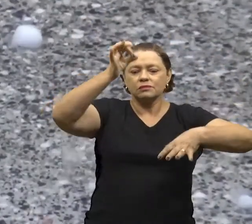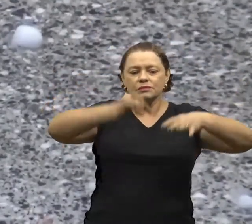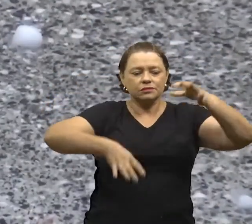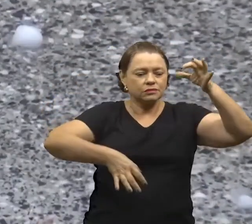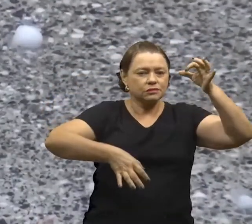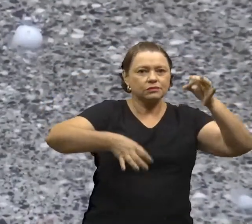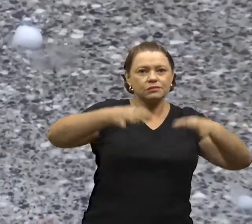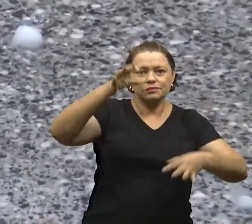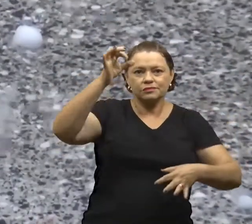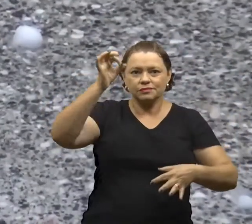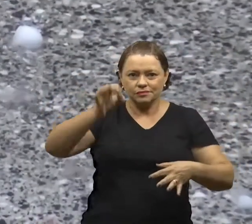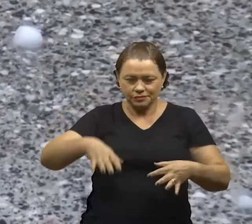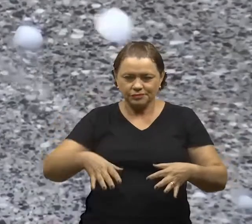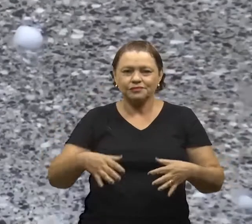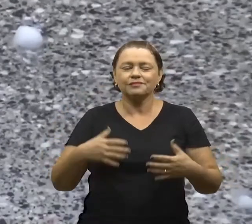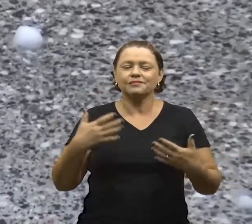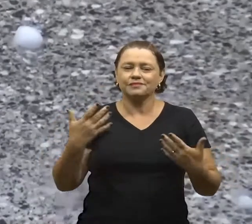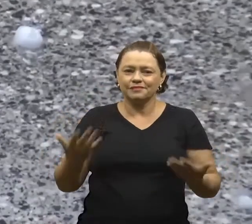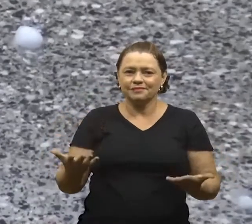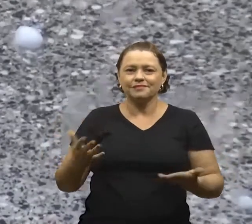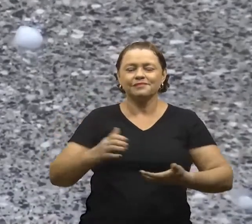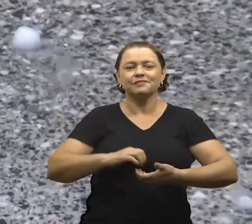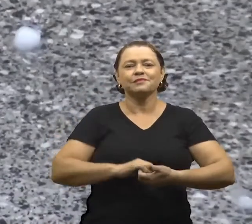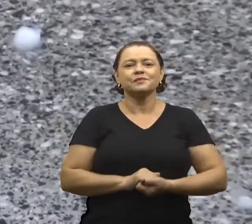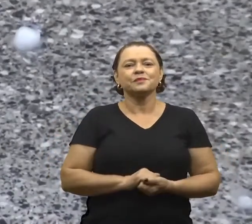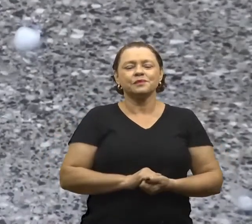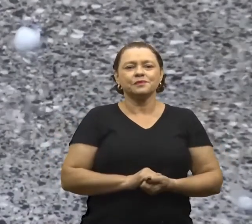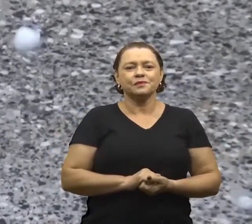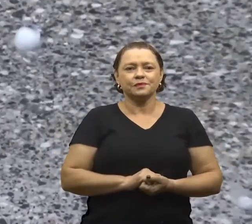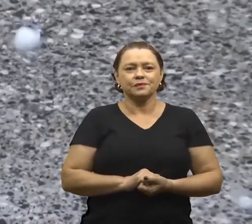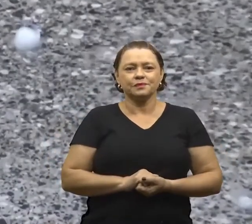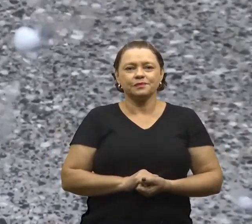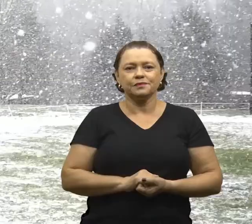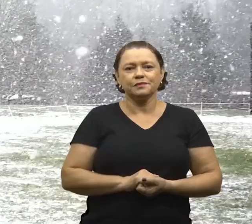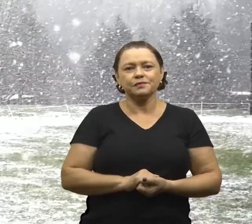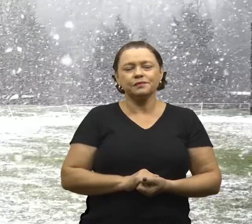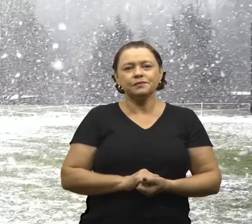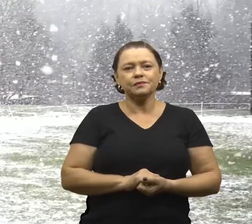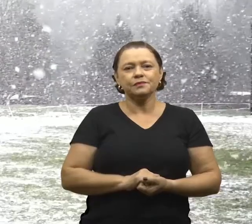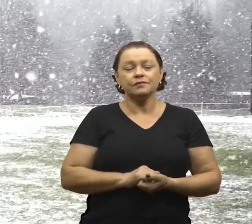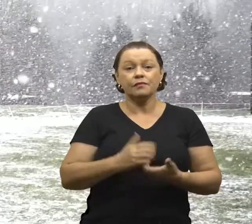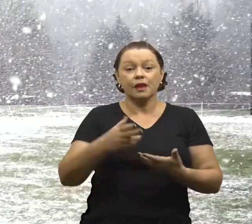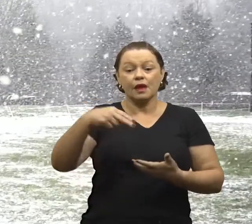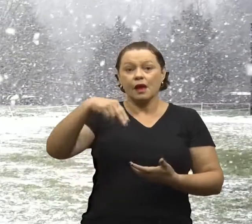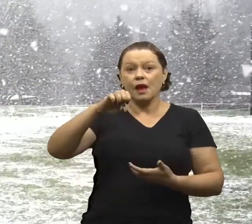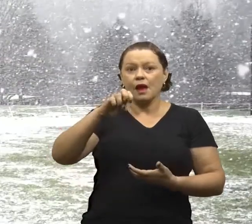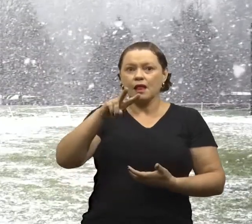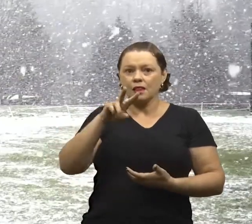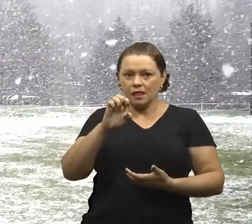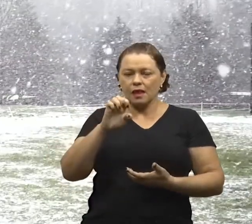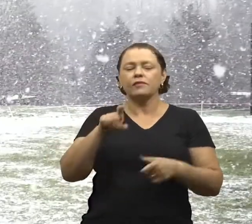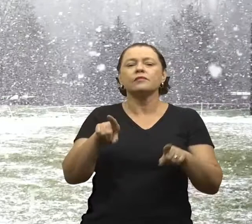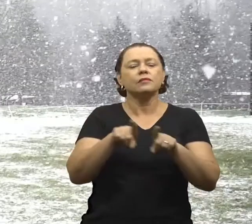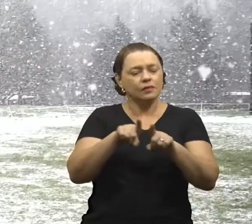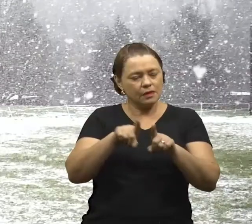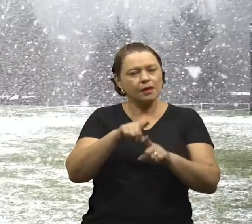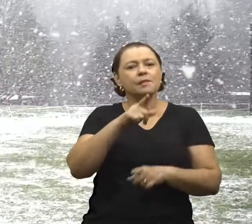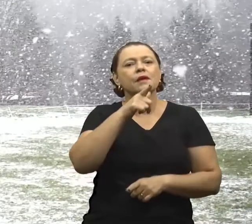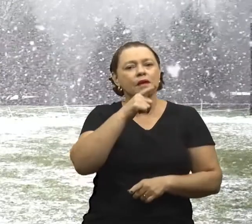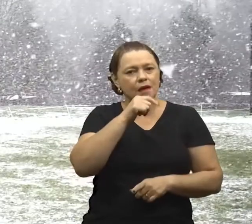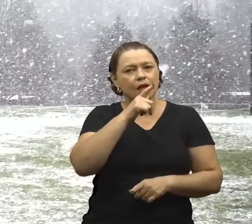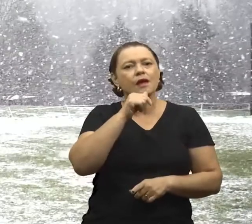granizo e no vídeo os granizos caindo durante uma chuva. A neve também é água em estado